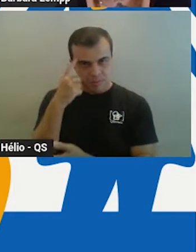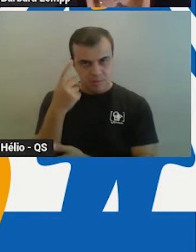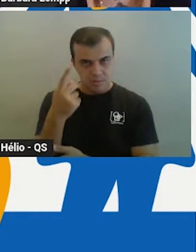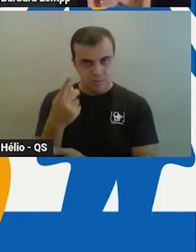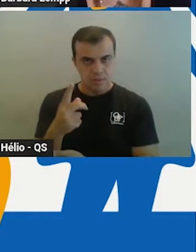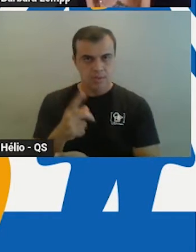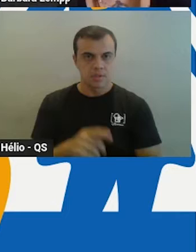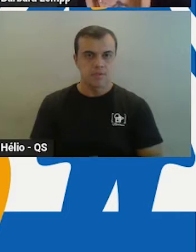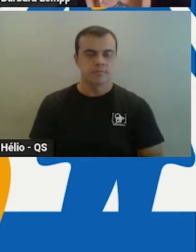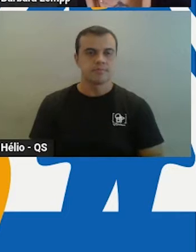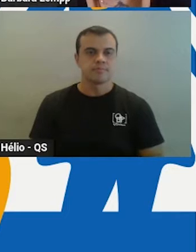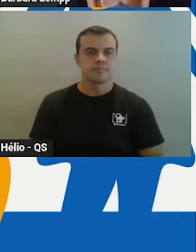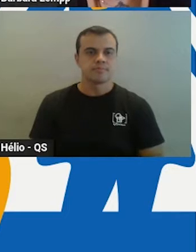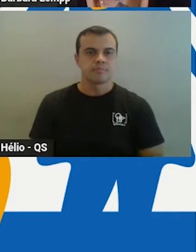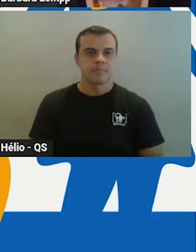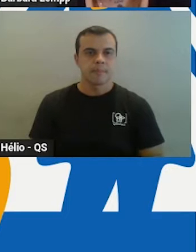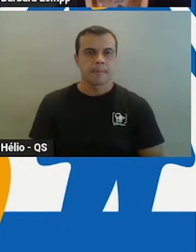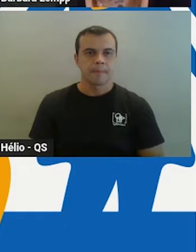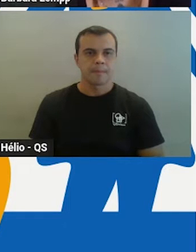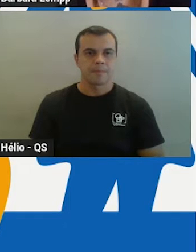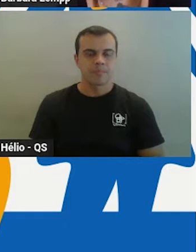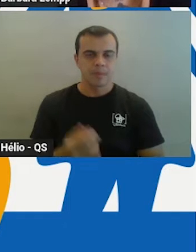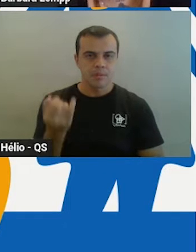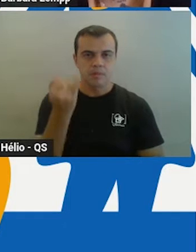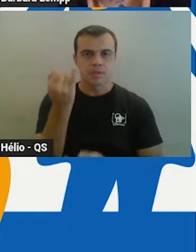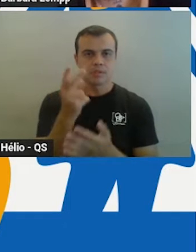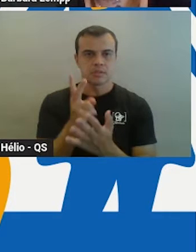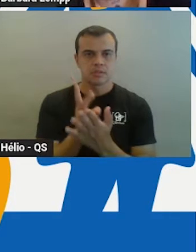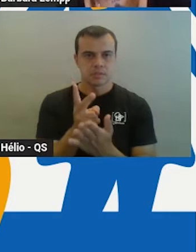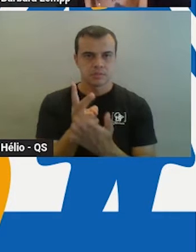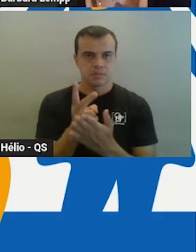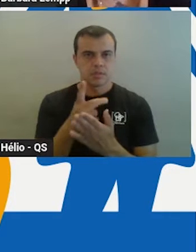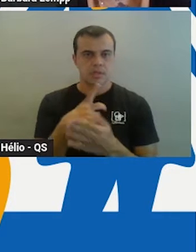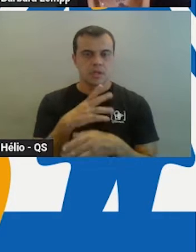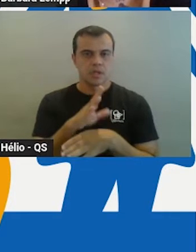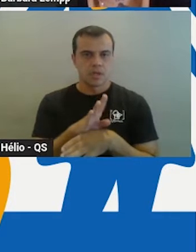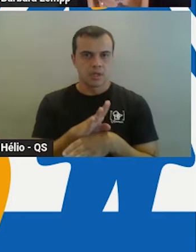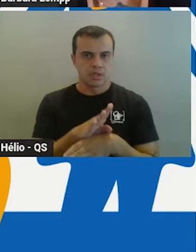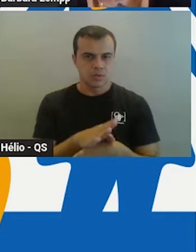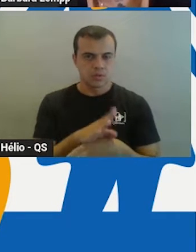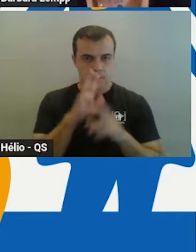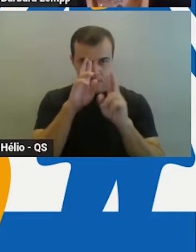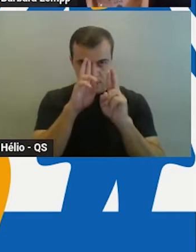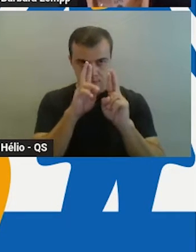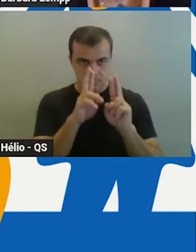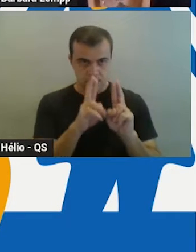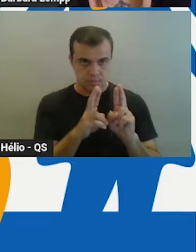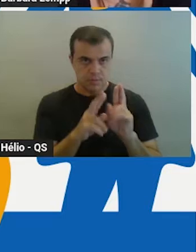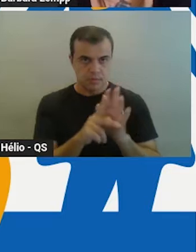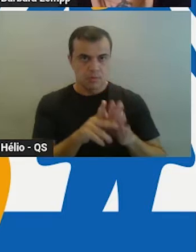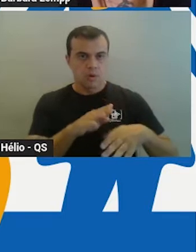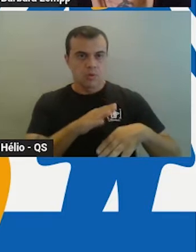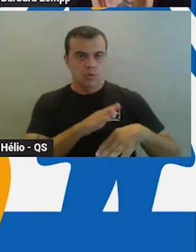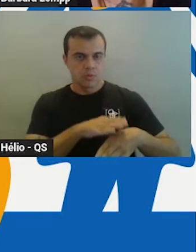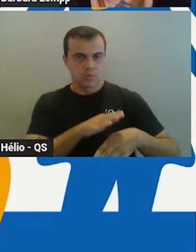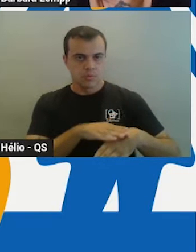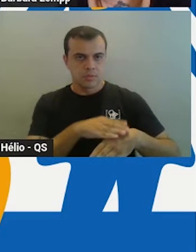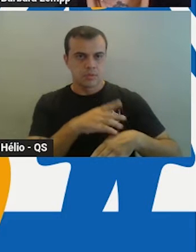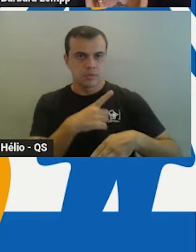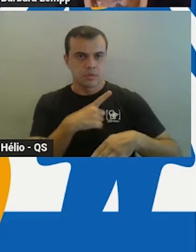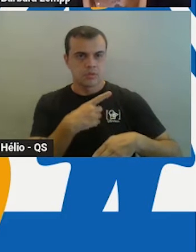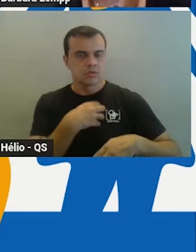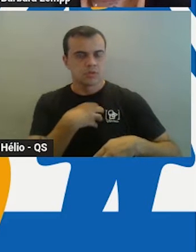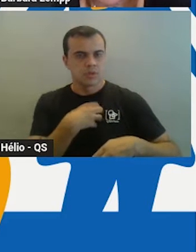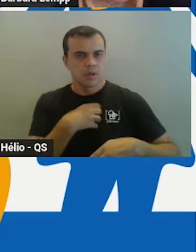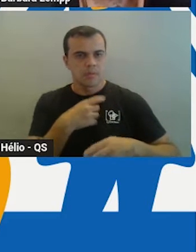né, a fala. É muito importante a gente oferecer uma ajuda, mas respeitar também a autonomia, o jeito que